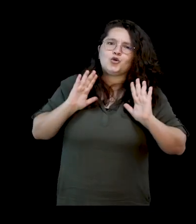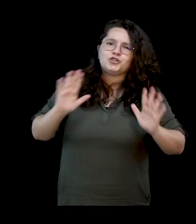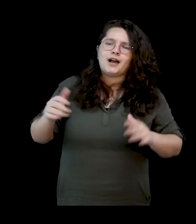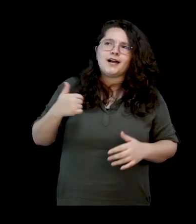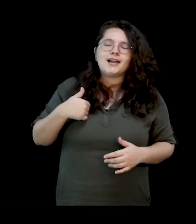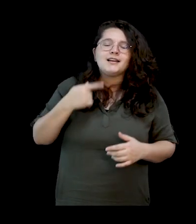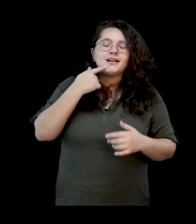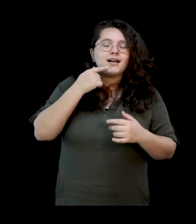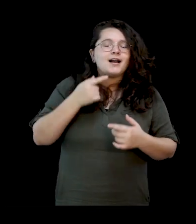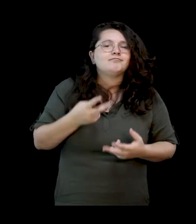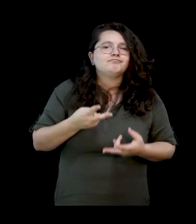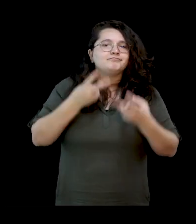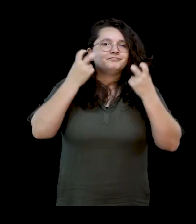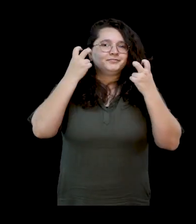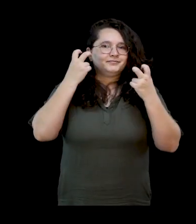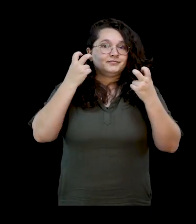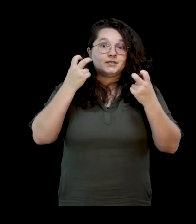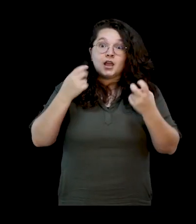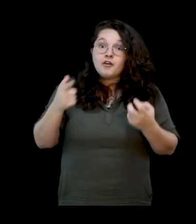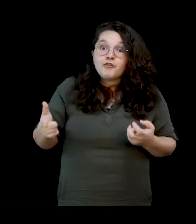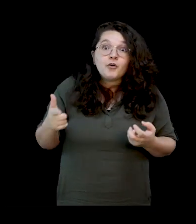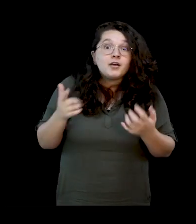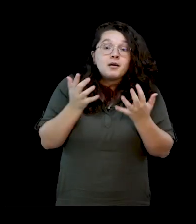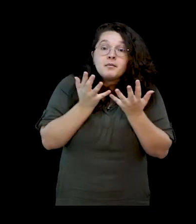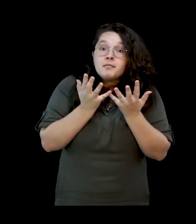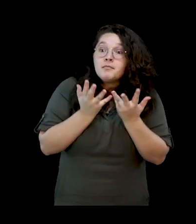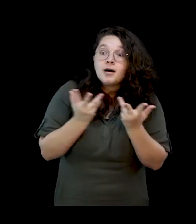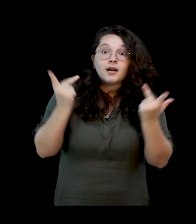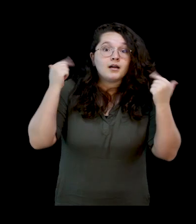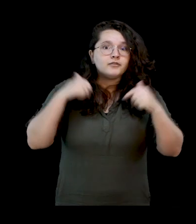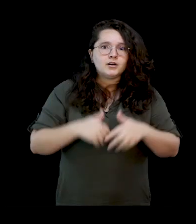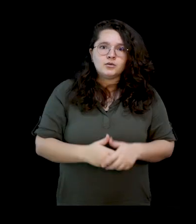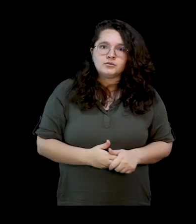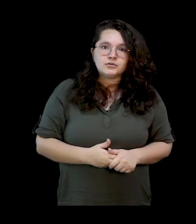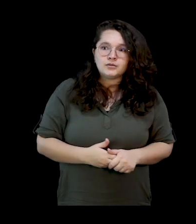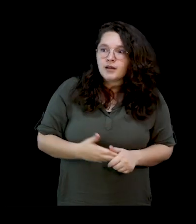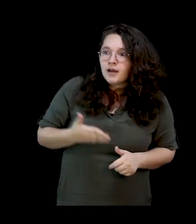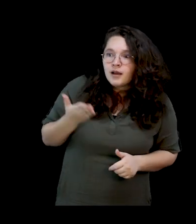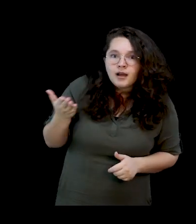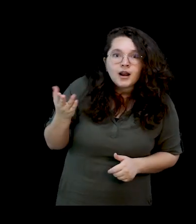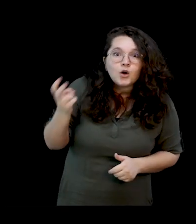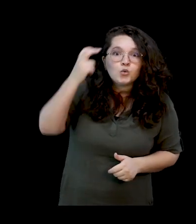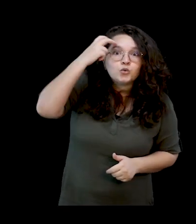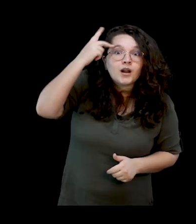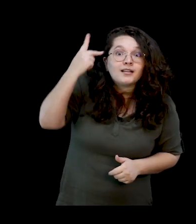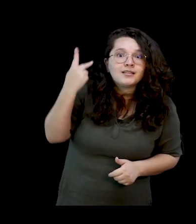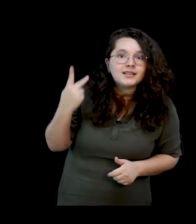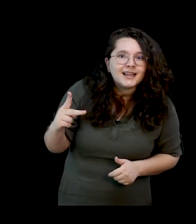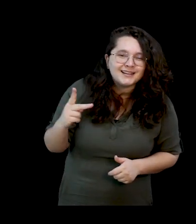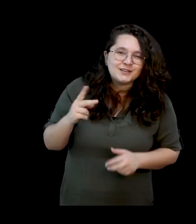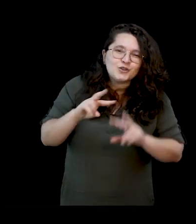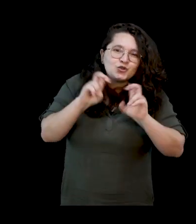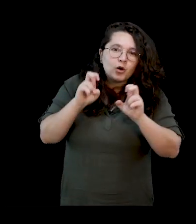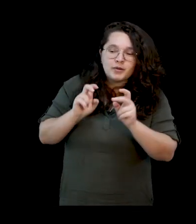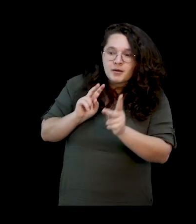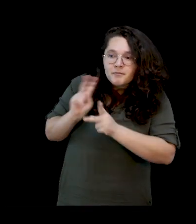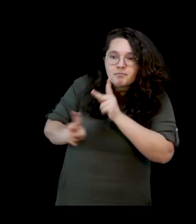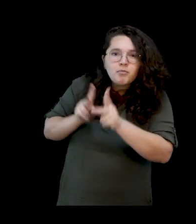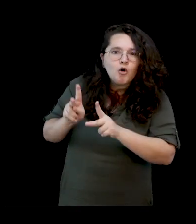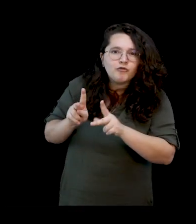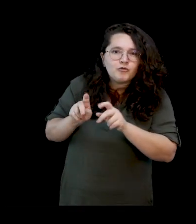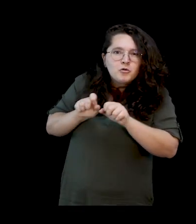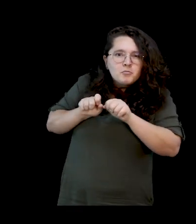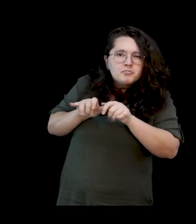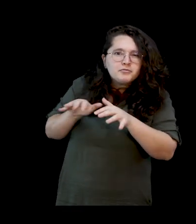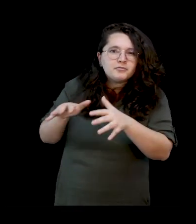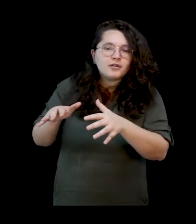enxergar tudo isso naquele momento foi, de fato, algo fantástico. Nem cultura de massa nós tínhamos naquele momento. Uhum. O rádio